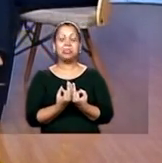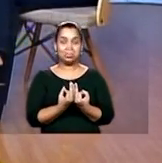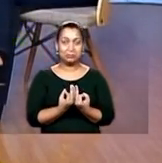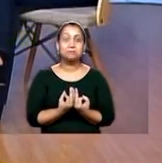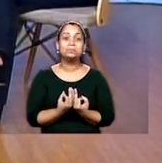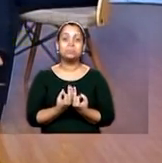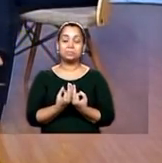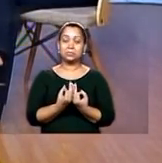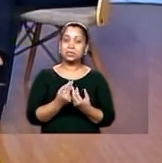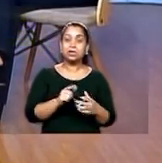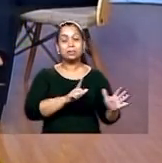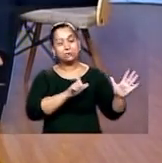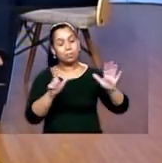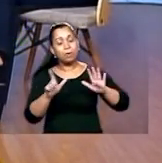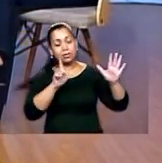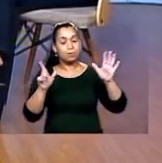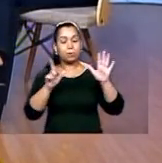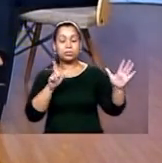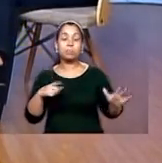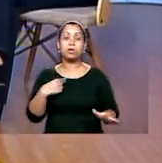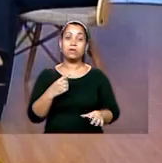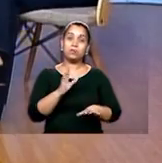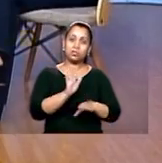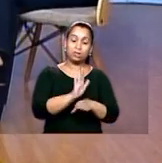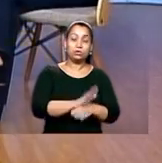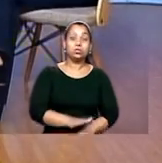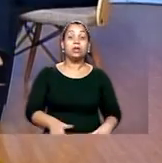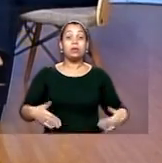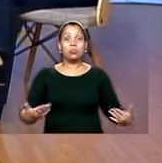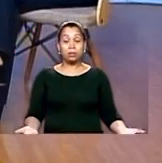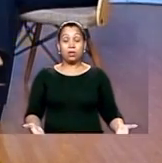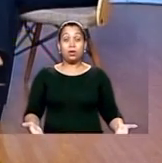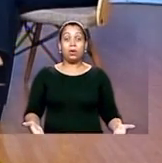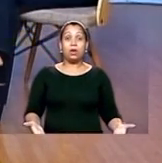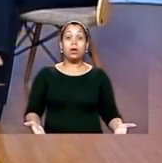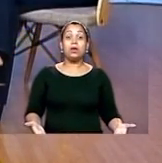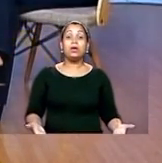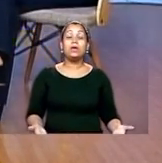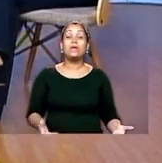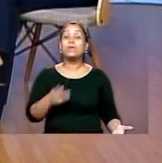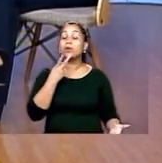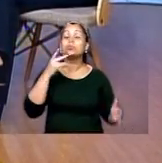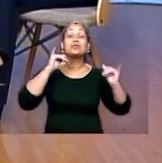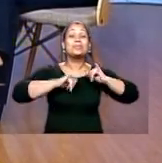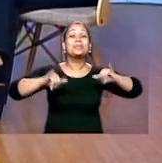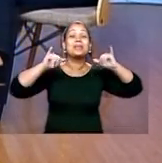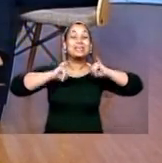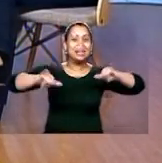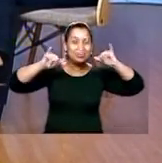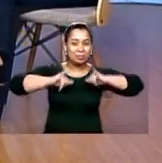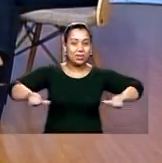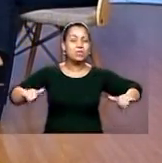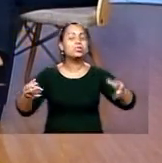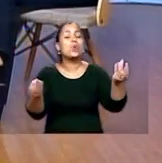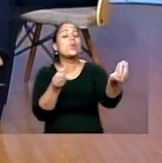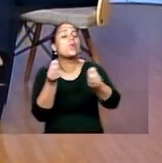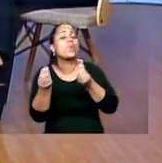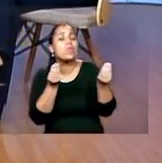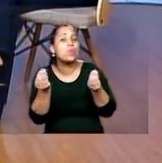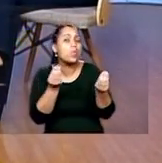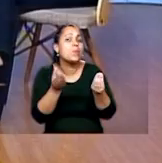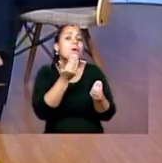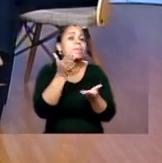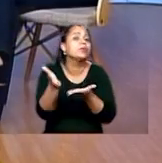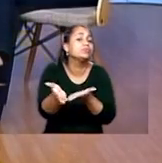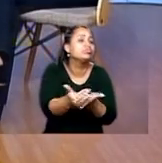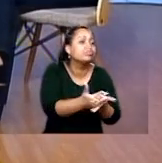vocês atendem semanalmente. A gente terminou o bloco falando de campanhas. Como é que funciona a questão das campanhas de arrecadação de